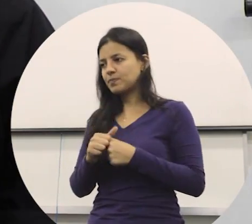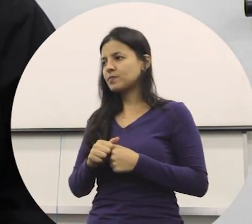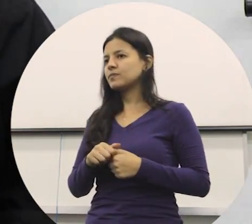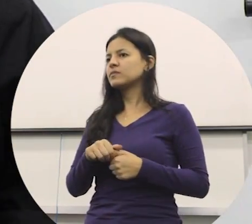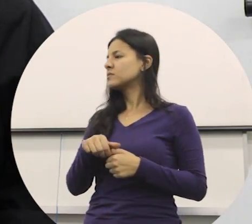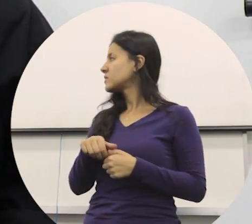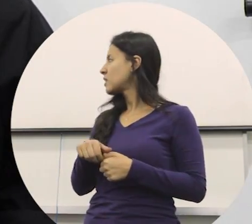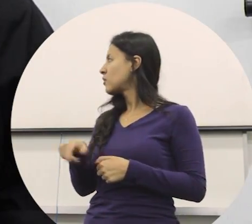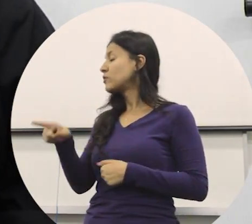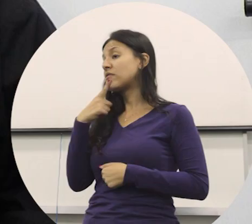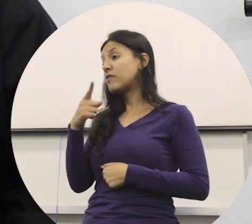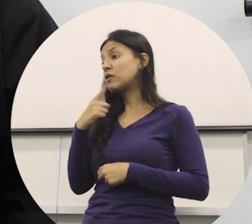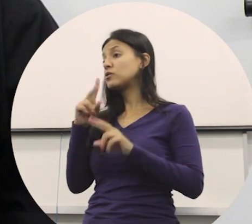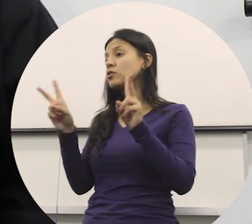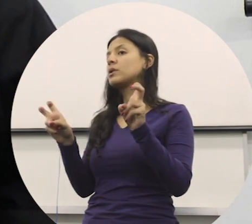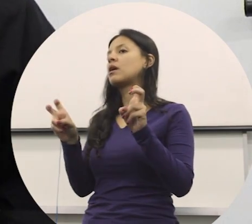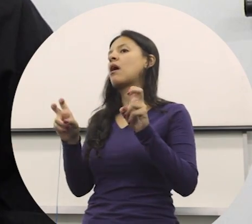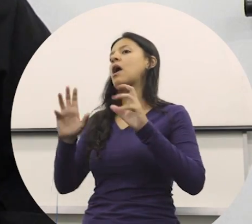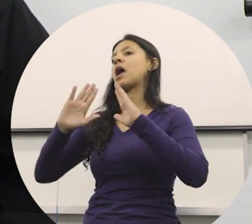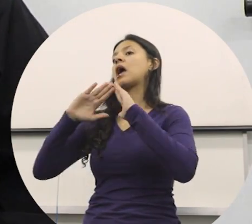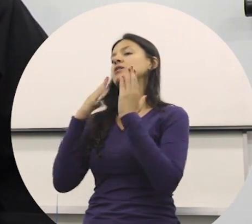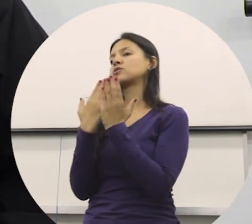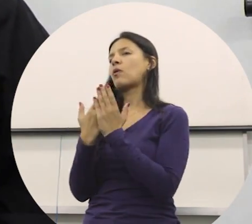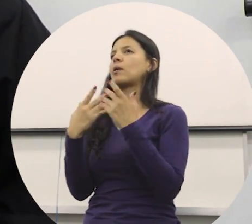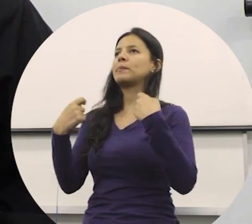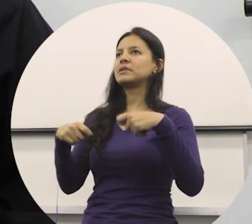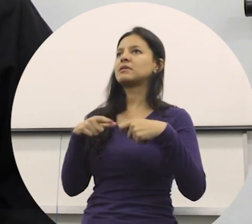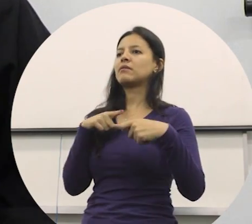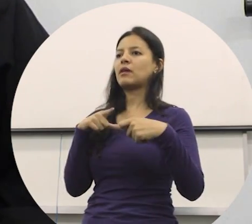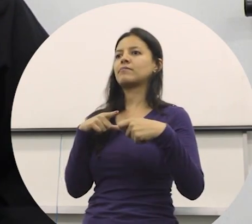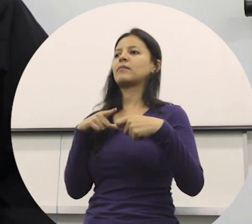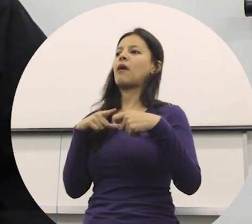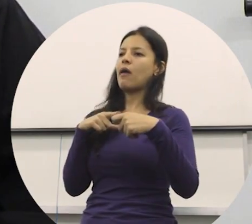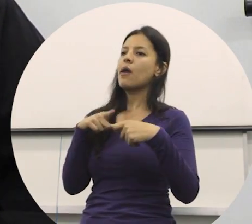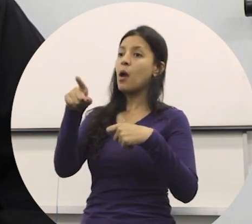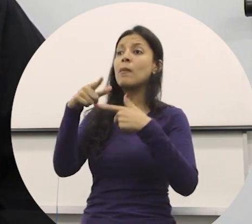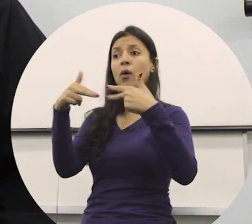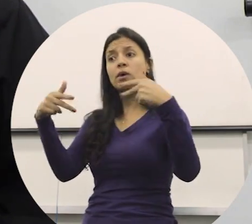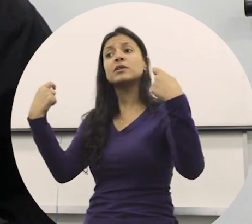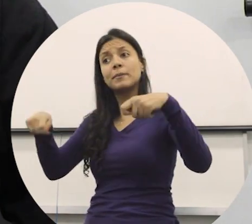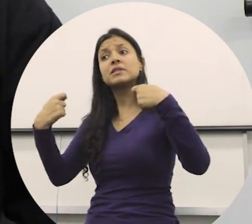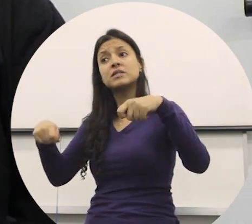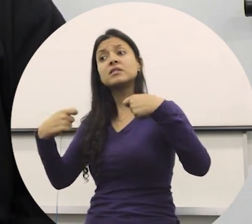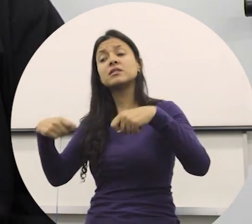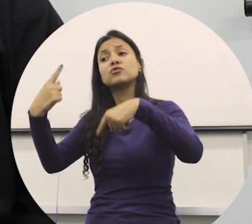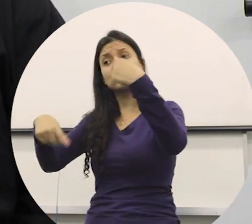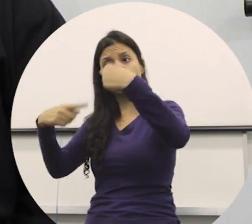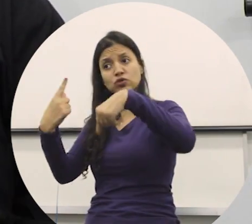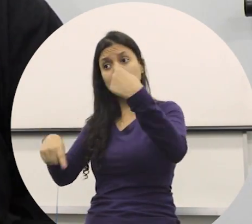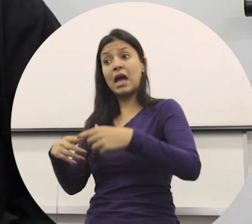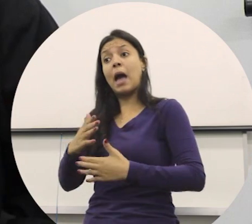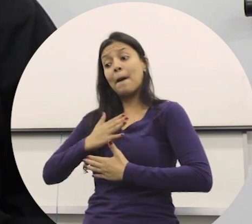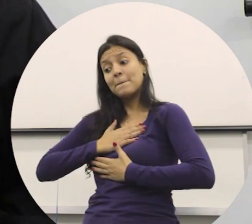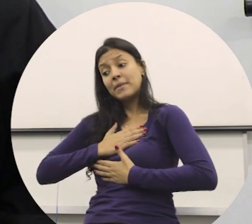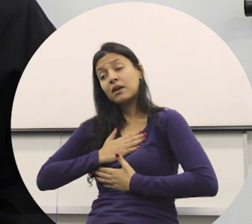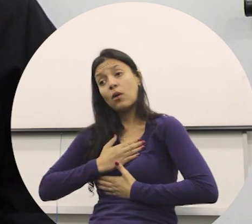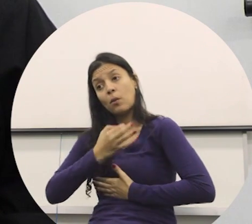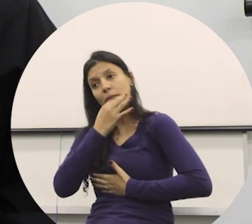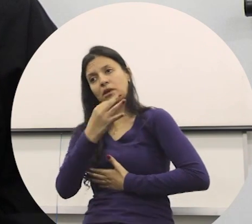disse assim, a escola precisa de ter um... Eu acho que isso é uma coisa que a gente pode discutir também, e que a minha posição inicial